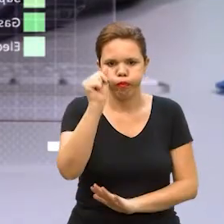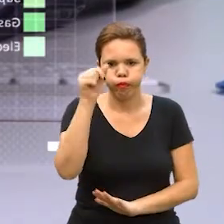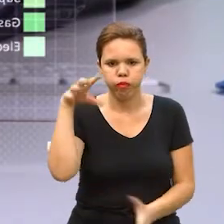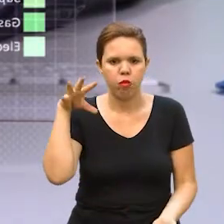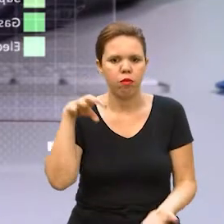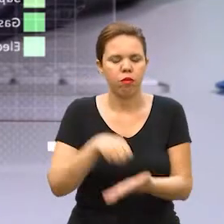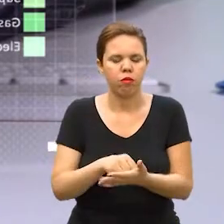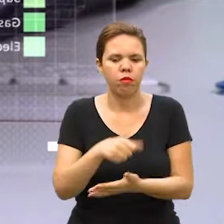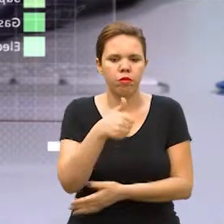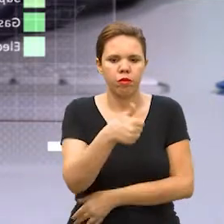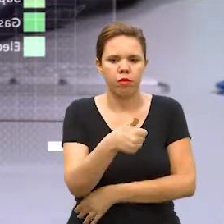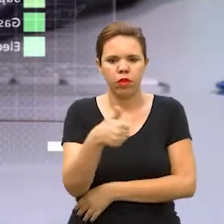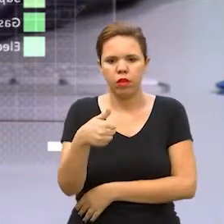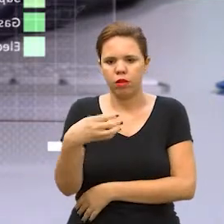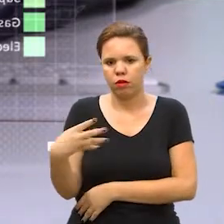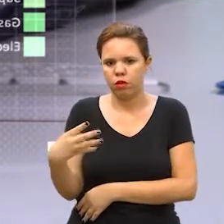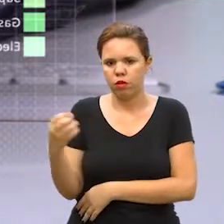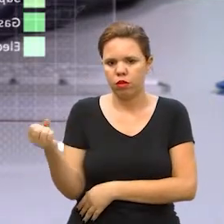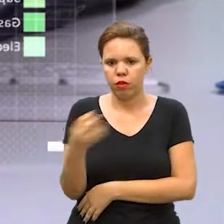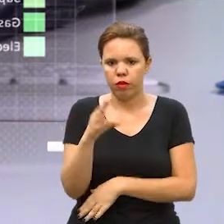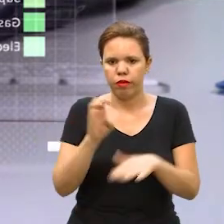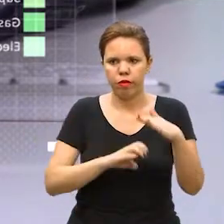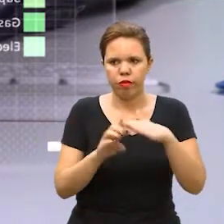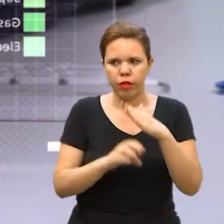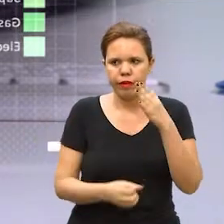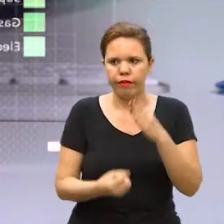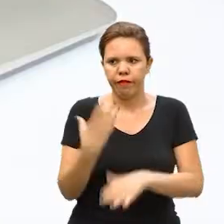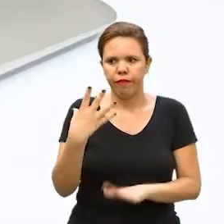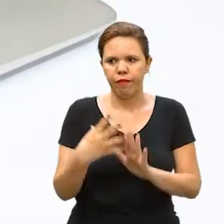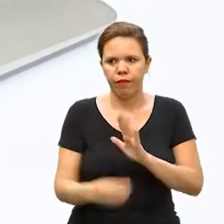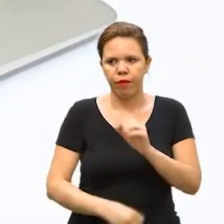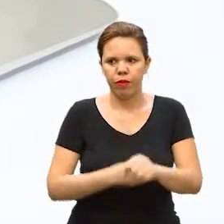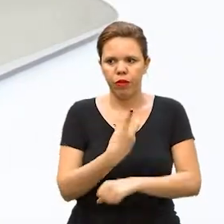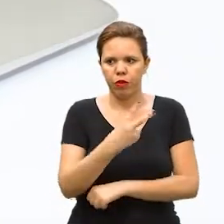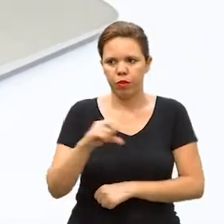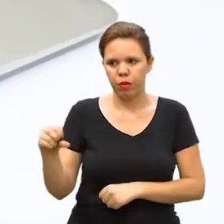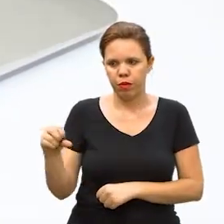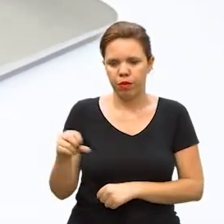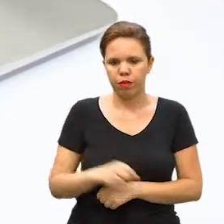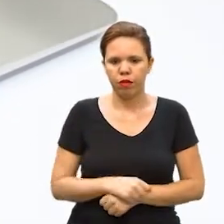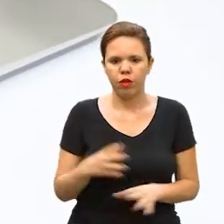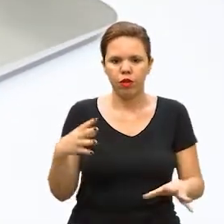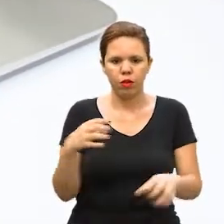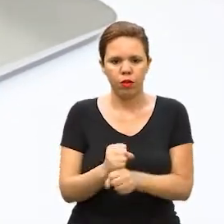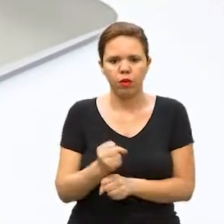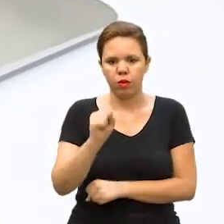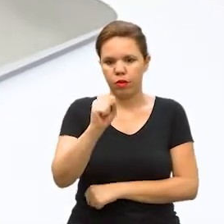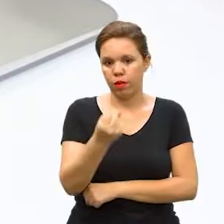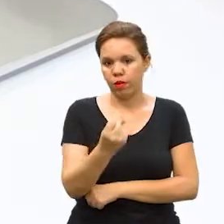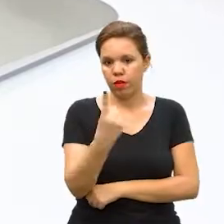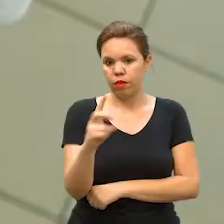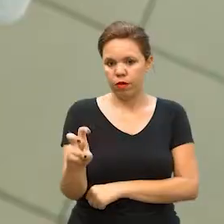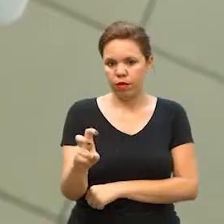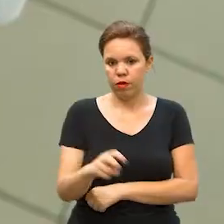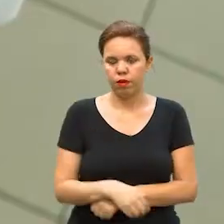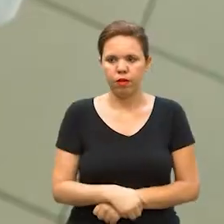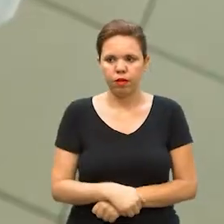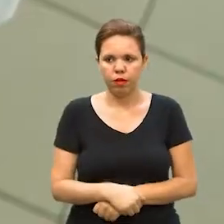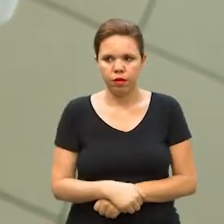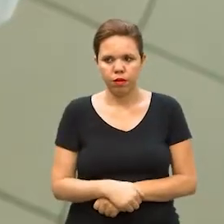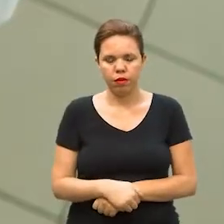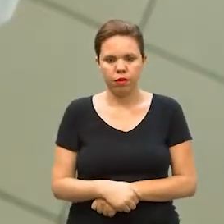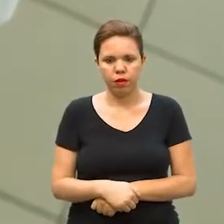de 114 novas empresas filhas no ano de 2019, totalizando agora 815.